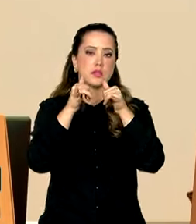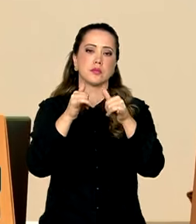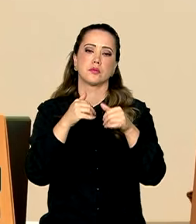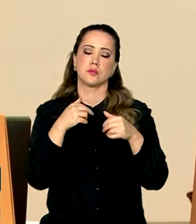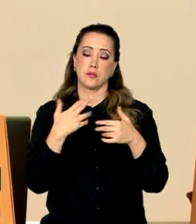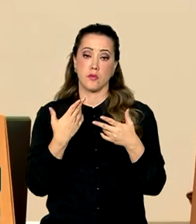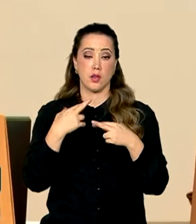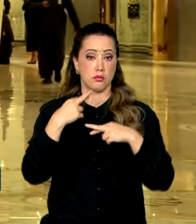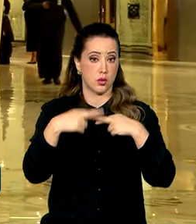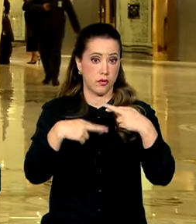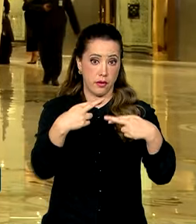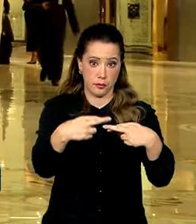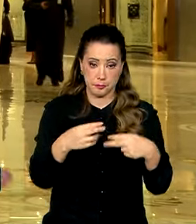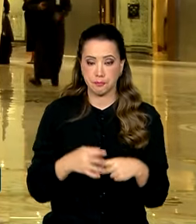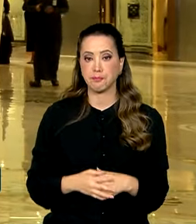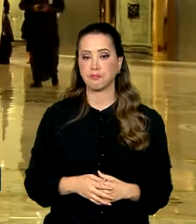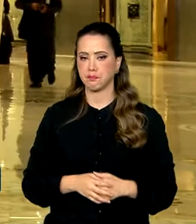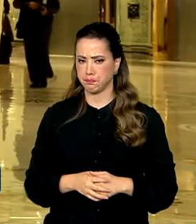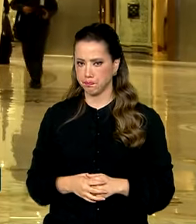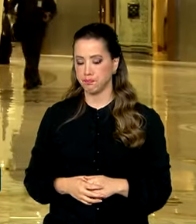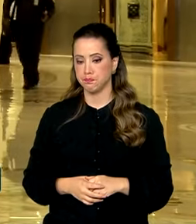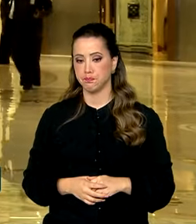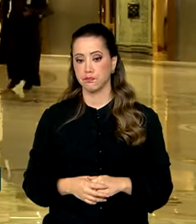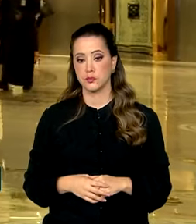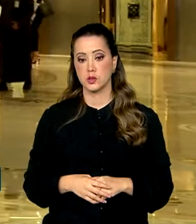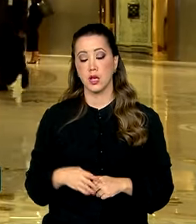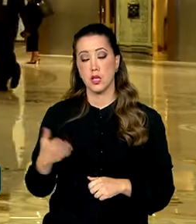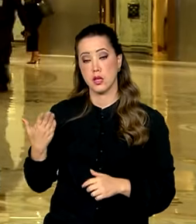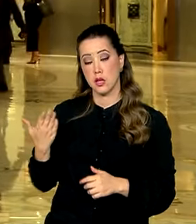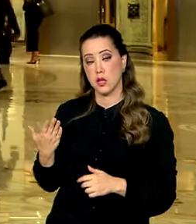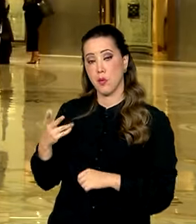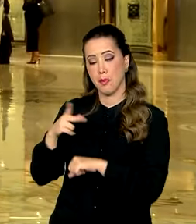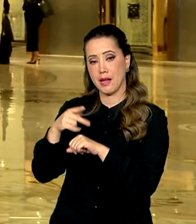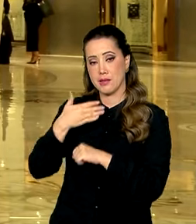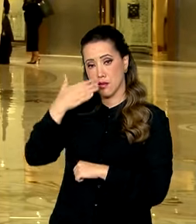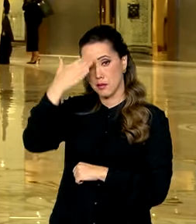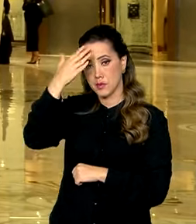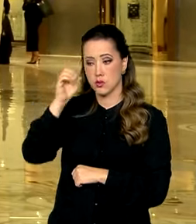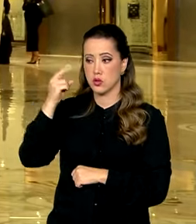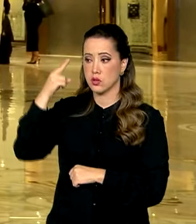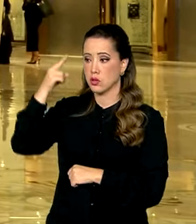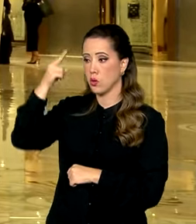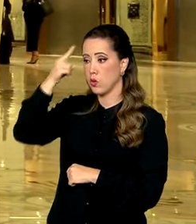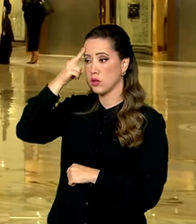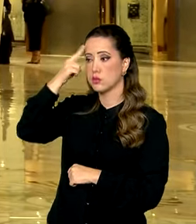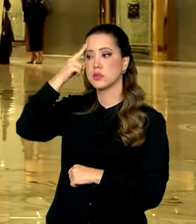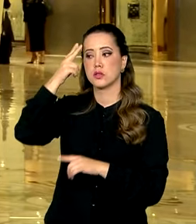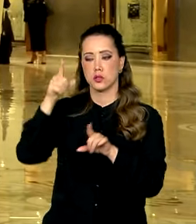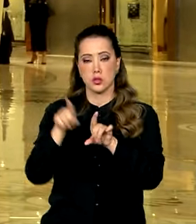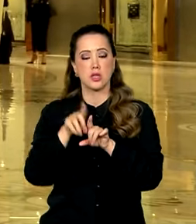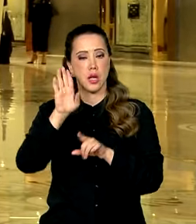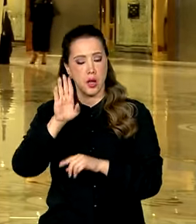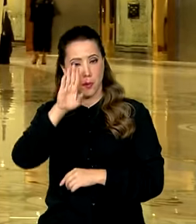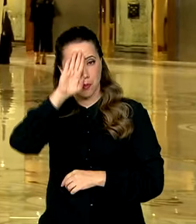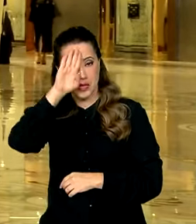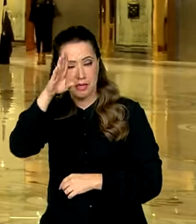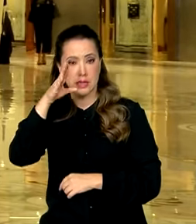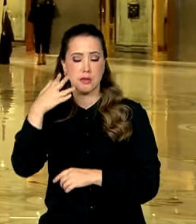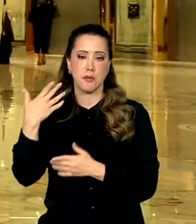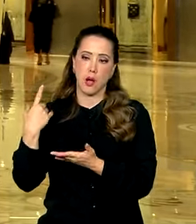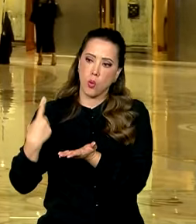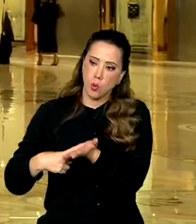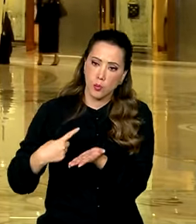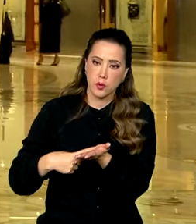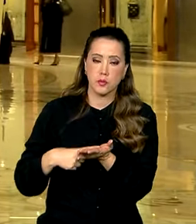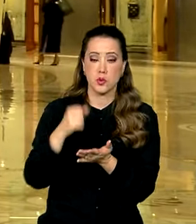energia alternativa. A Arábia Saudita é o principal parceiro comercial do Brasil no Oriente Médio. No ano passado, o